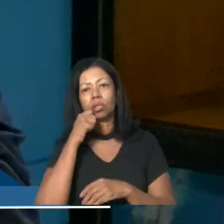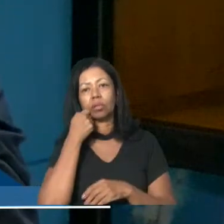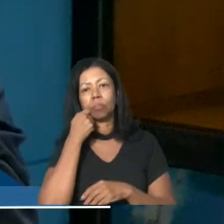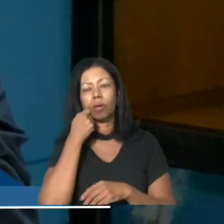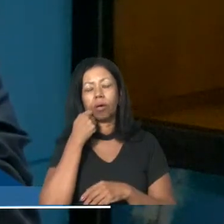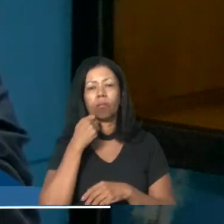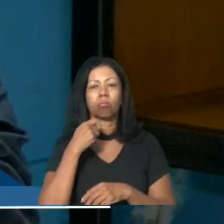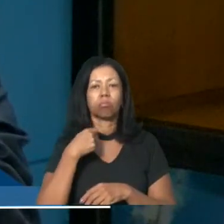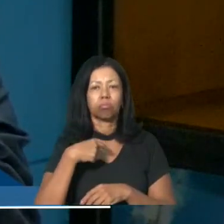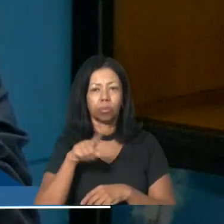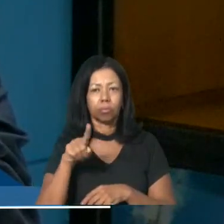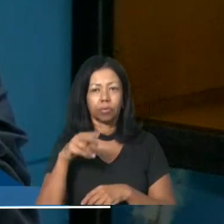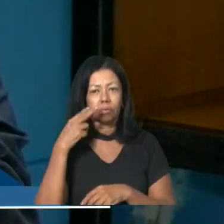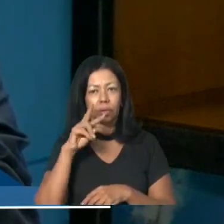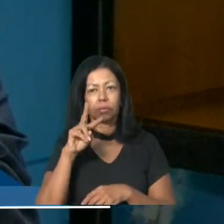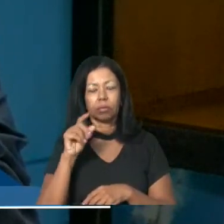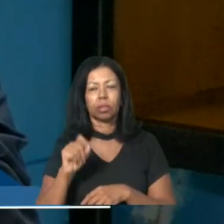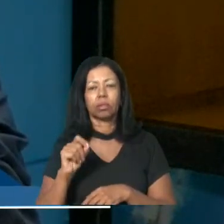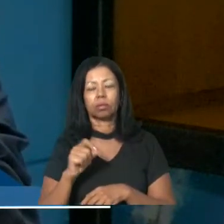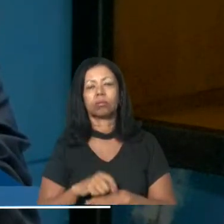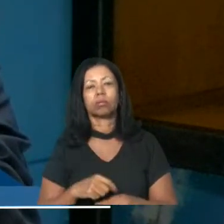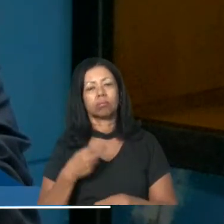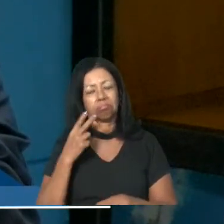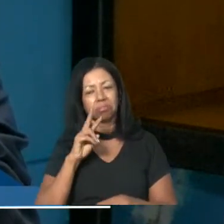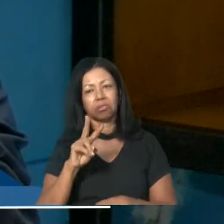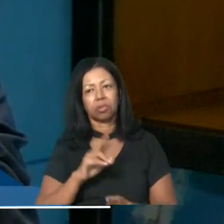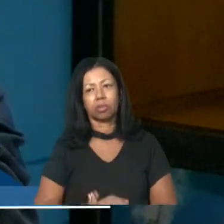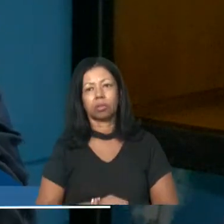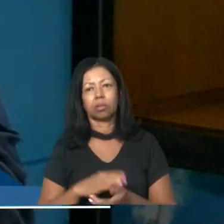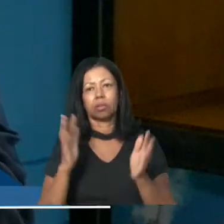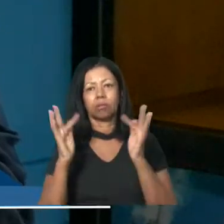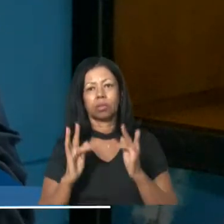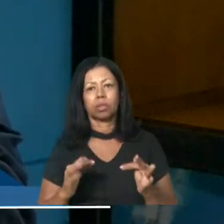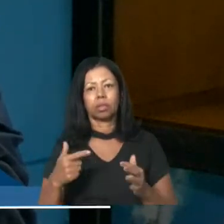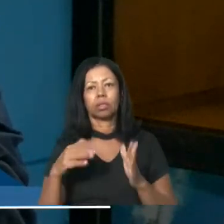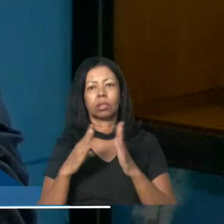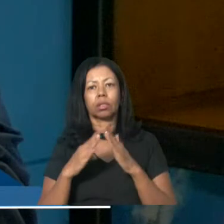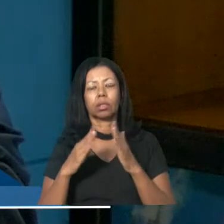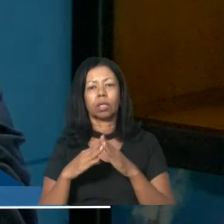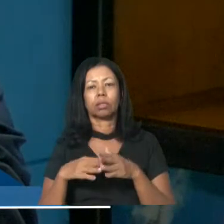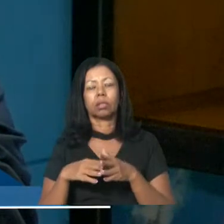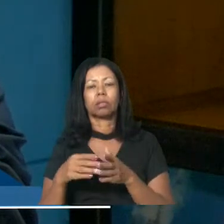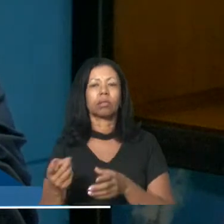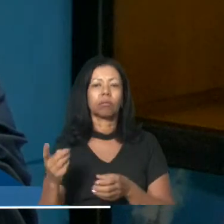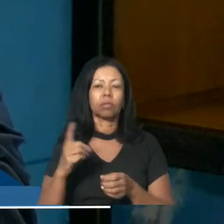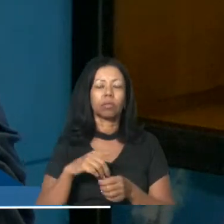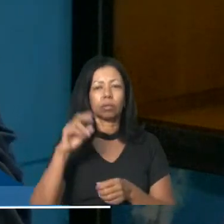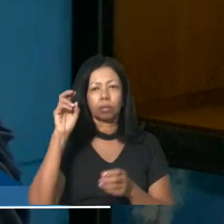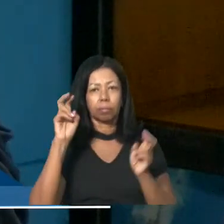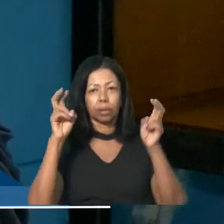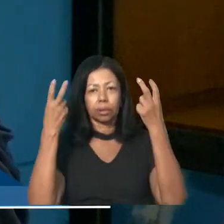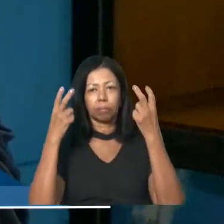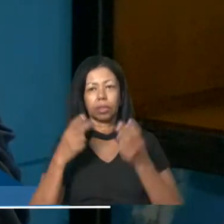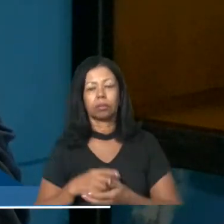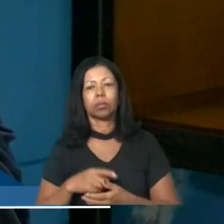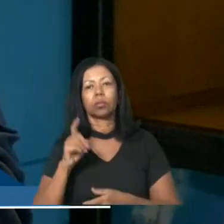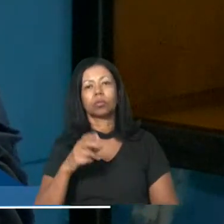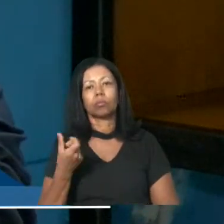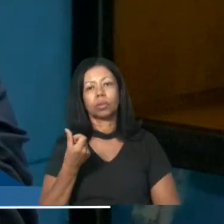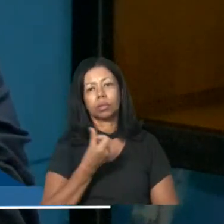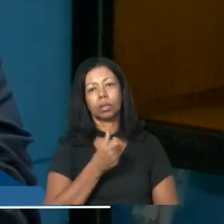mercado. Estamos sentindo isso na pele. E fico feliz que a Câmara está reagindo, né? Somos 6, pode